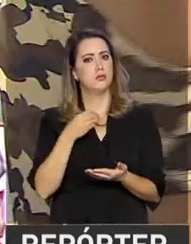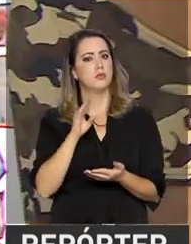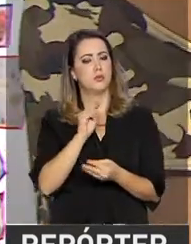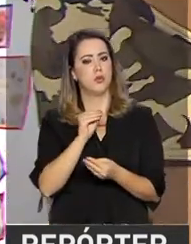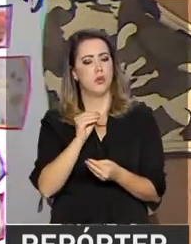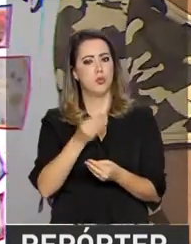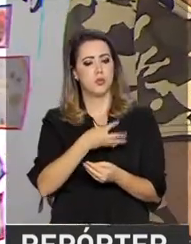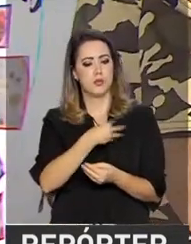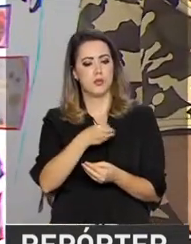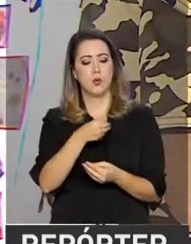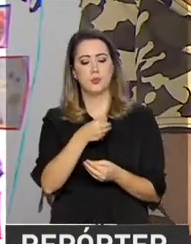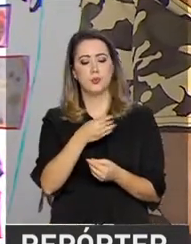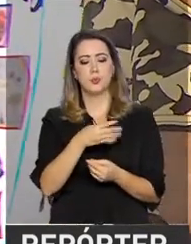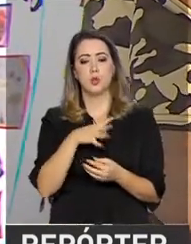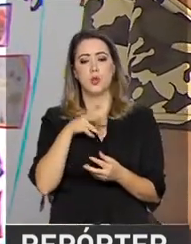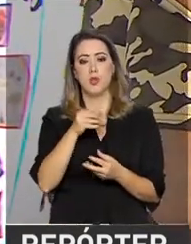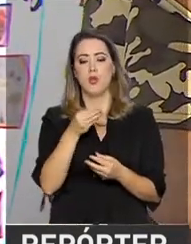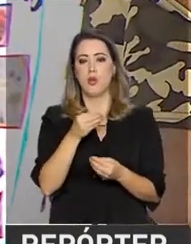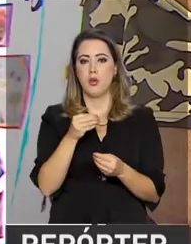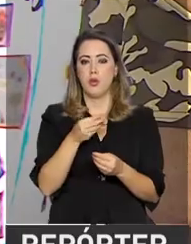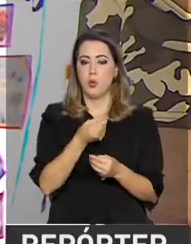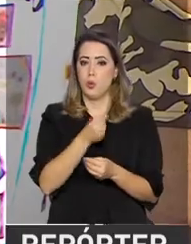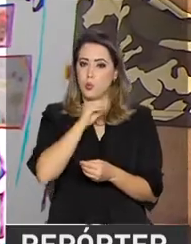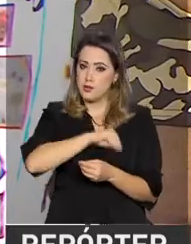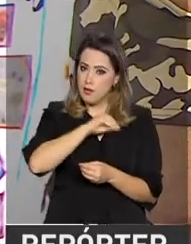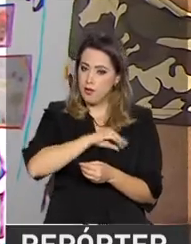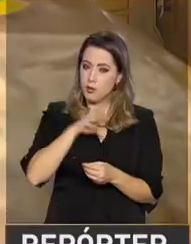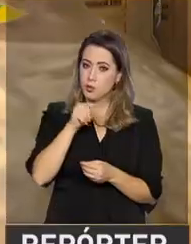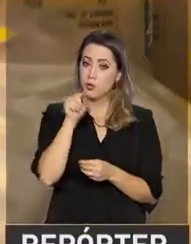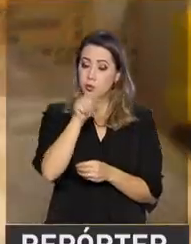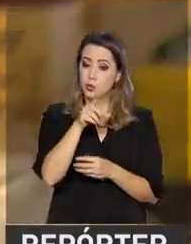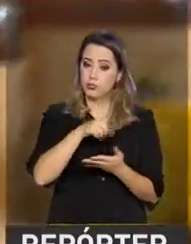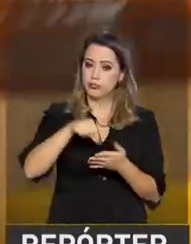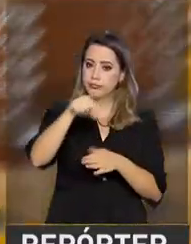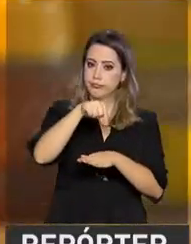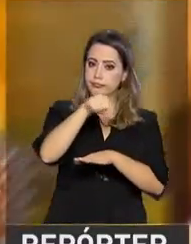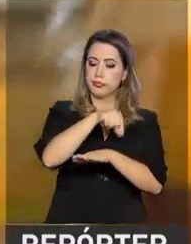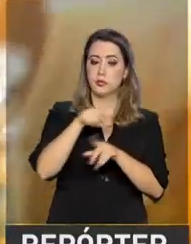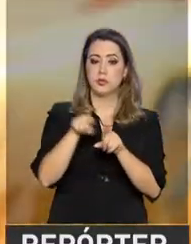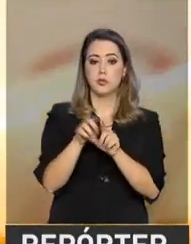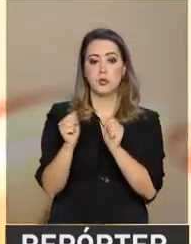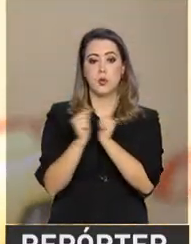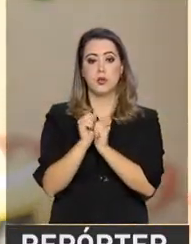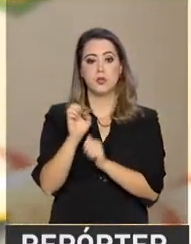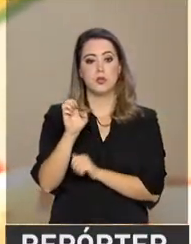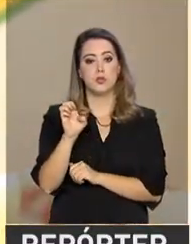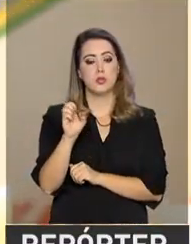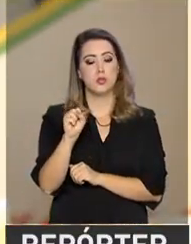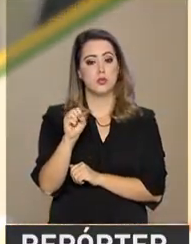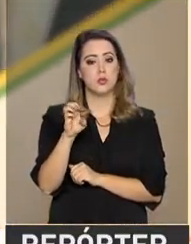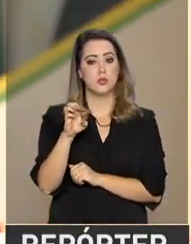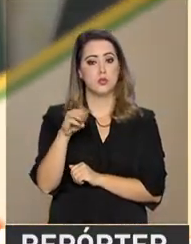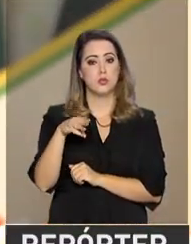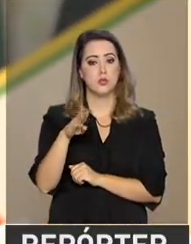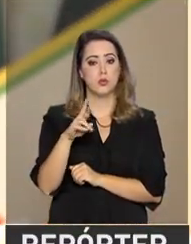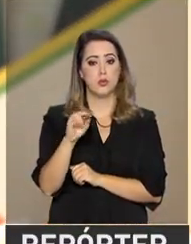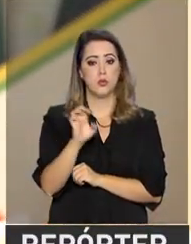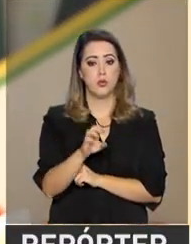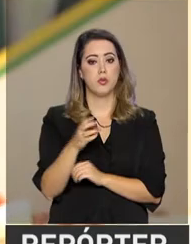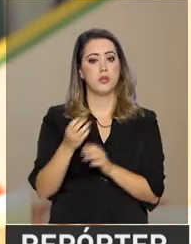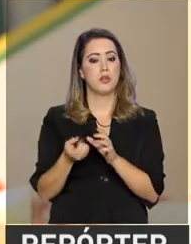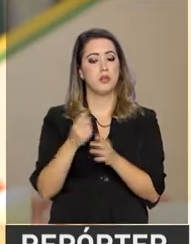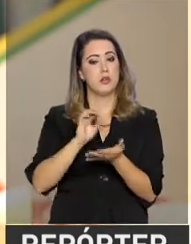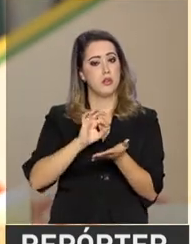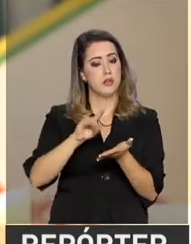ea dois anos sentiu a necessidade de formalizar o seu negócio com a ajuda do sebrae ela se inscreveu no meio e